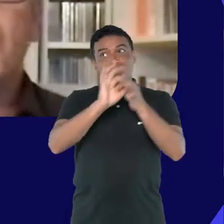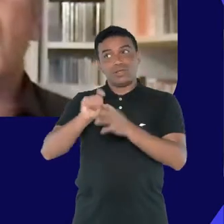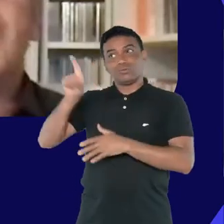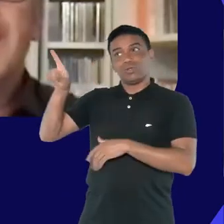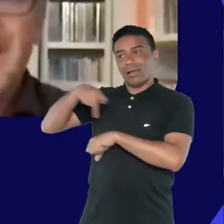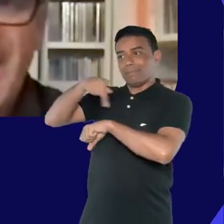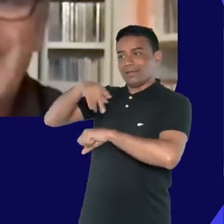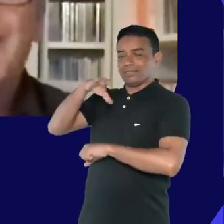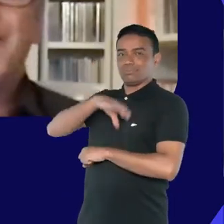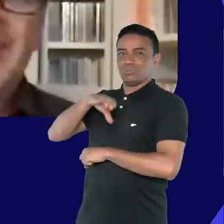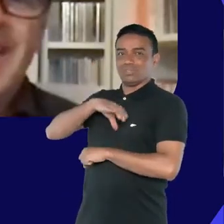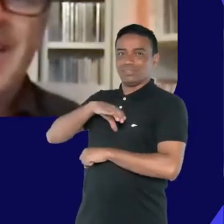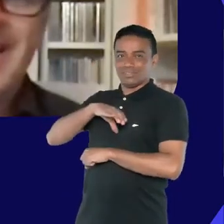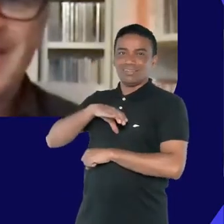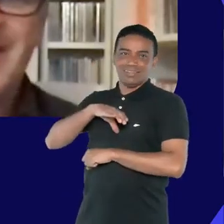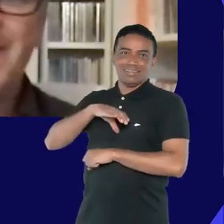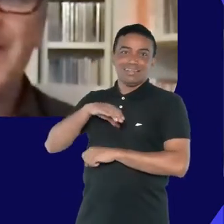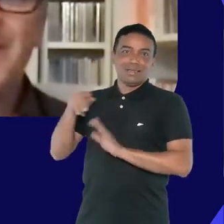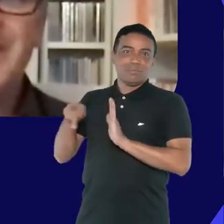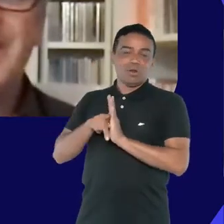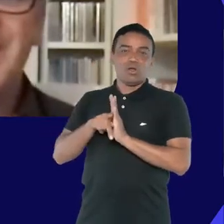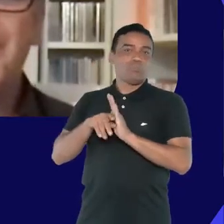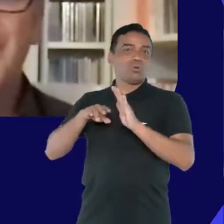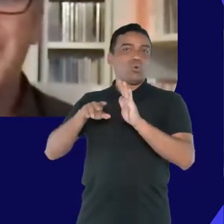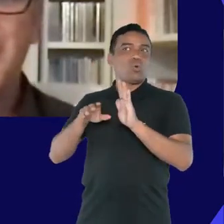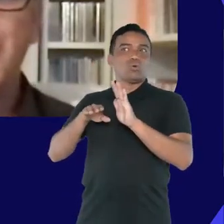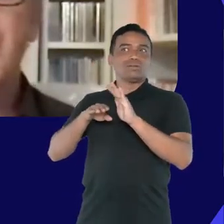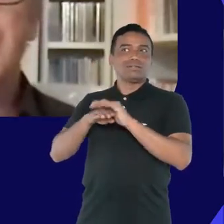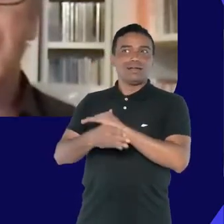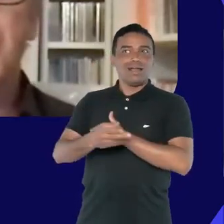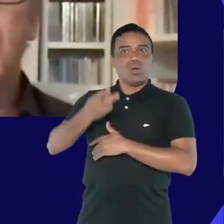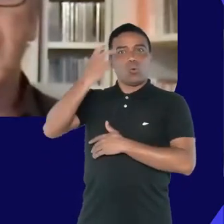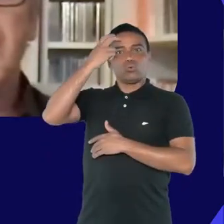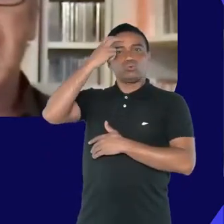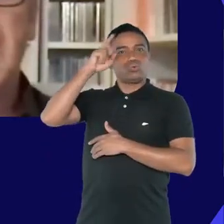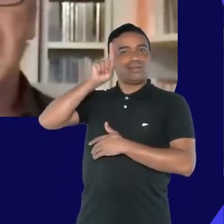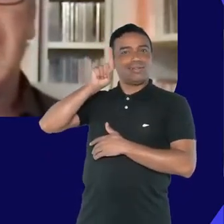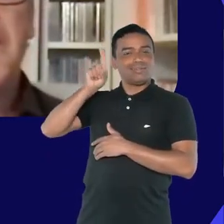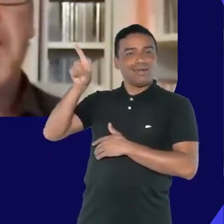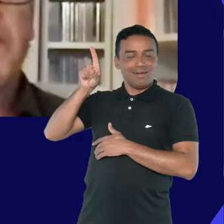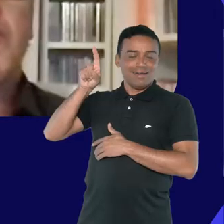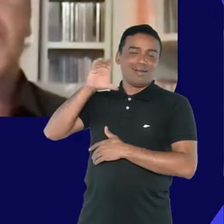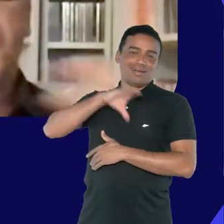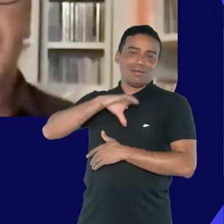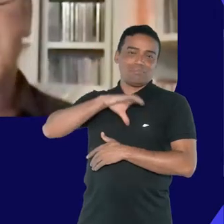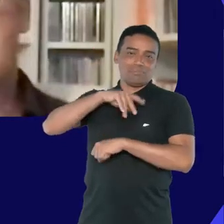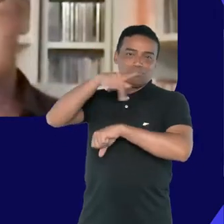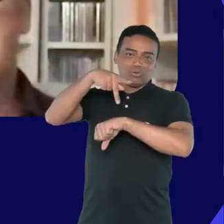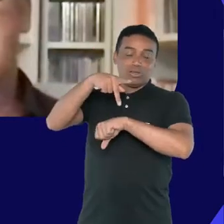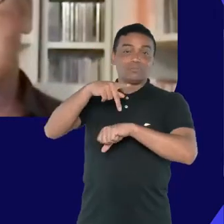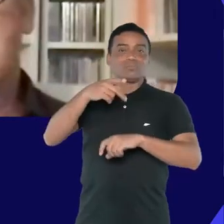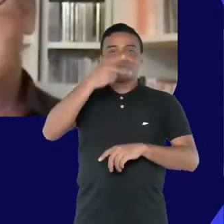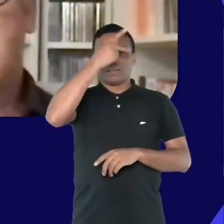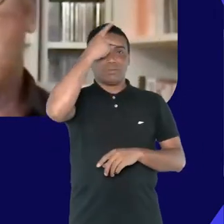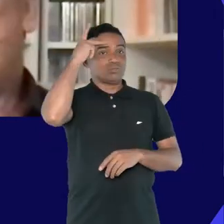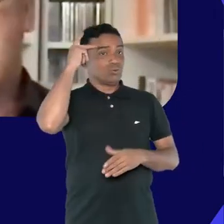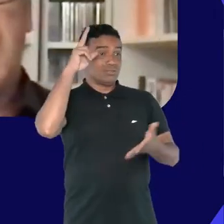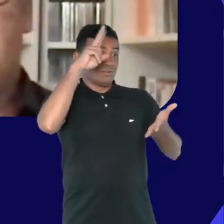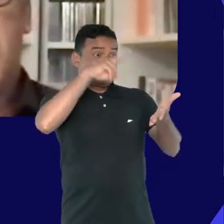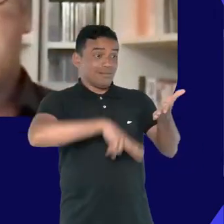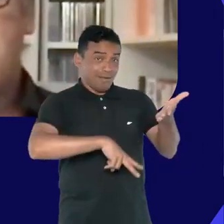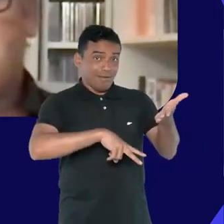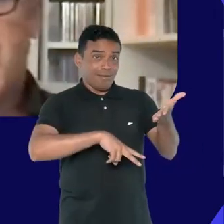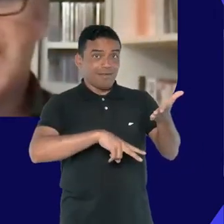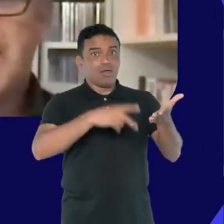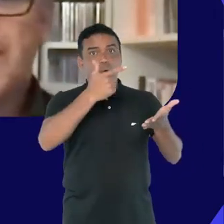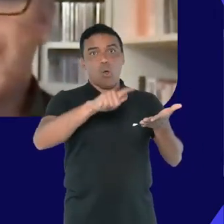um autor do Alentejo, que é a região onde eu nasci, uma região da ruralidade, e pessoas que podem estar a ler que